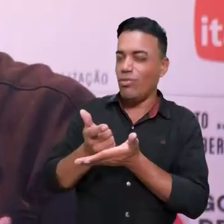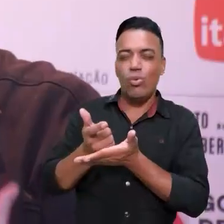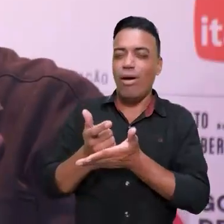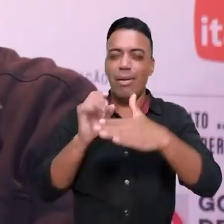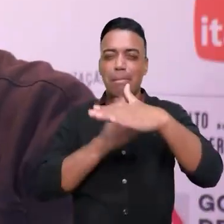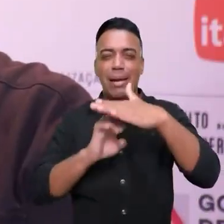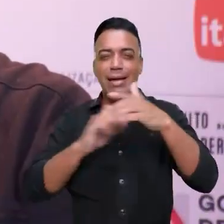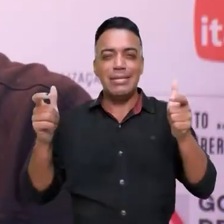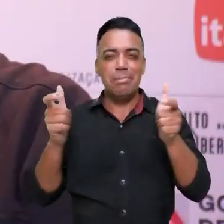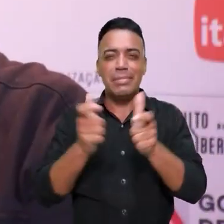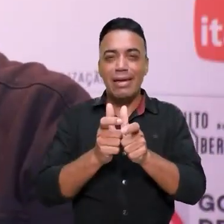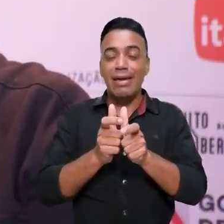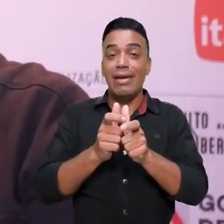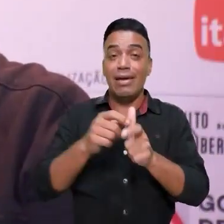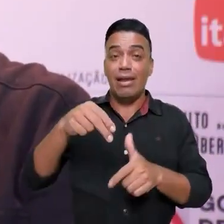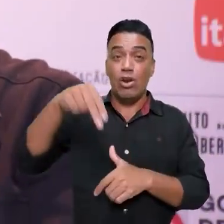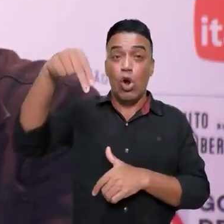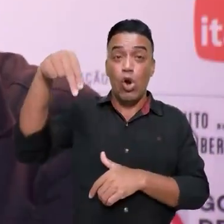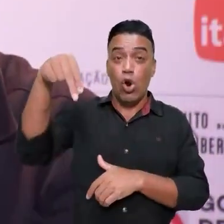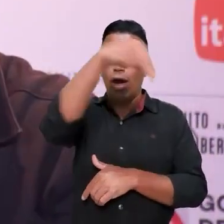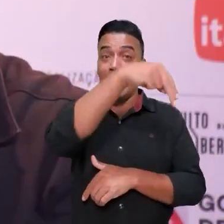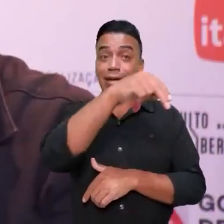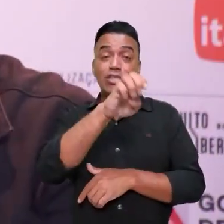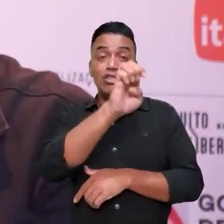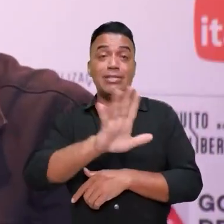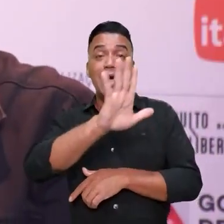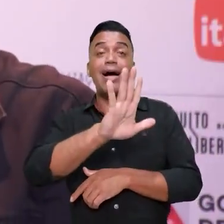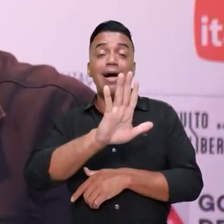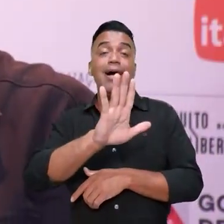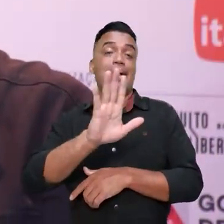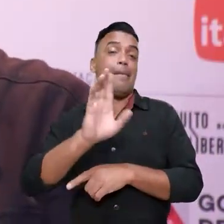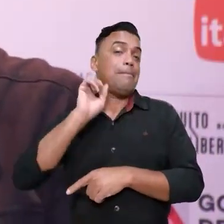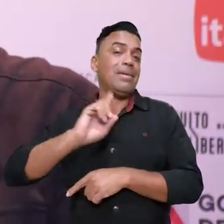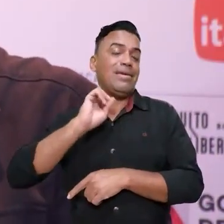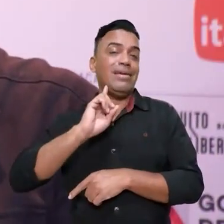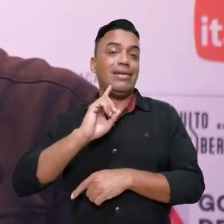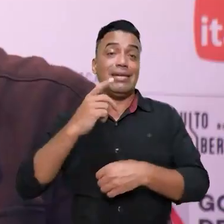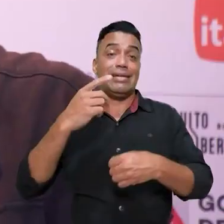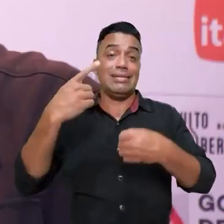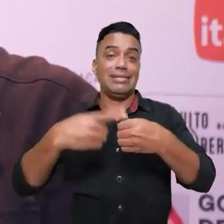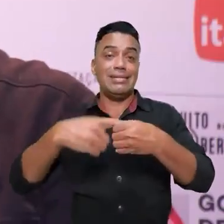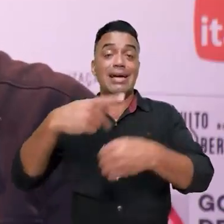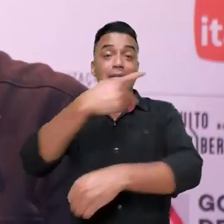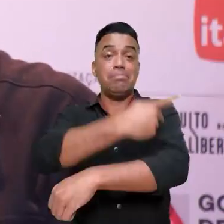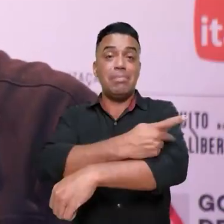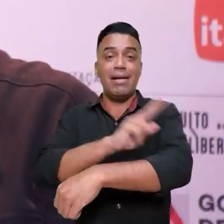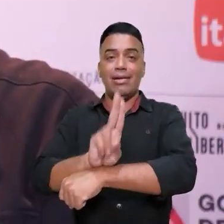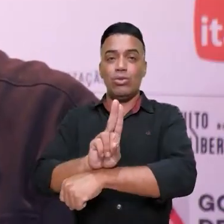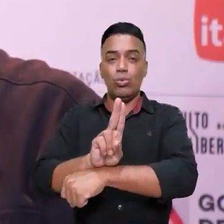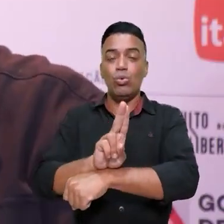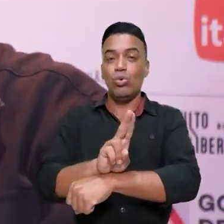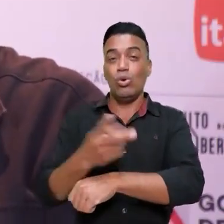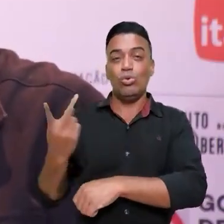pequena no noroeste de Minas Gerais, sediada em Paracatu, mas um casal incrível, o